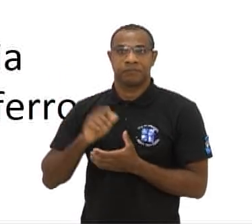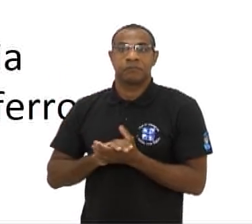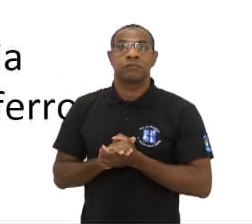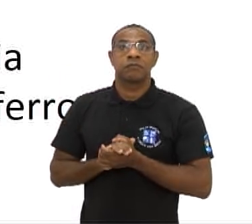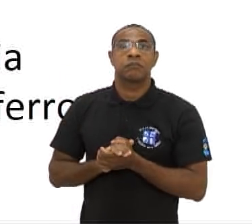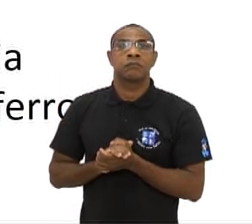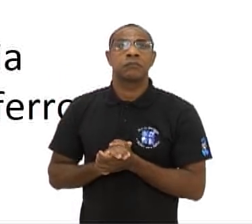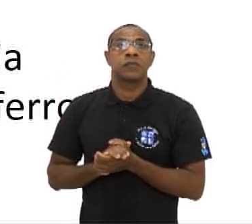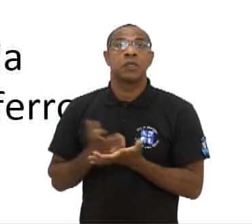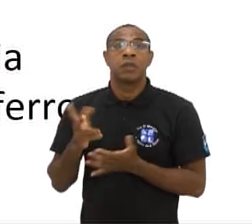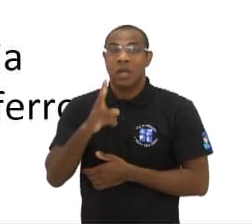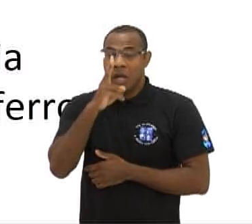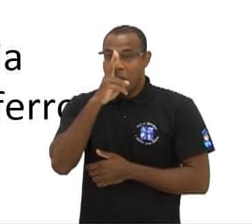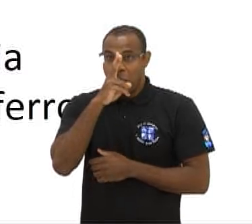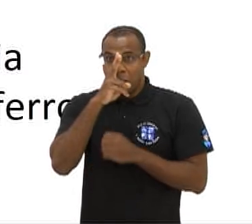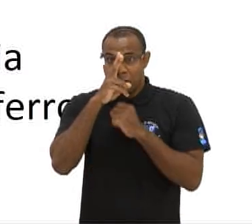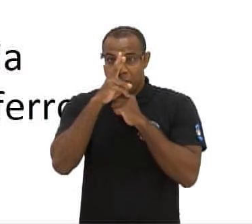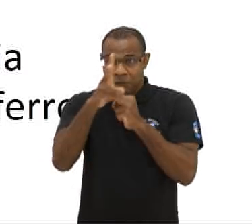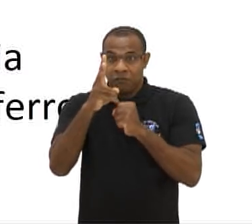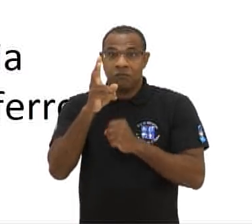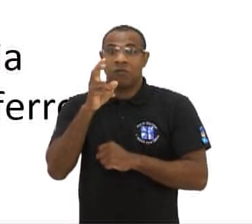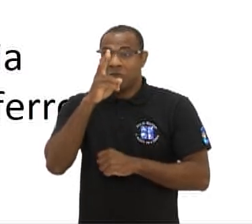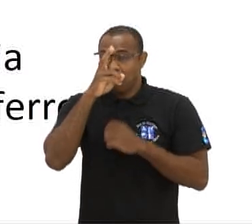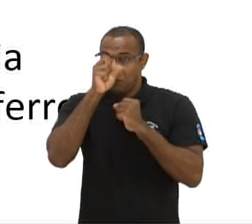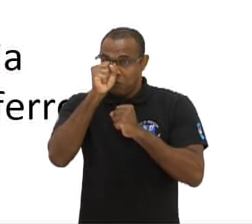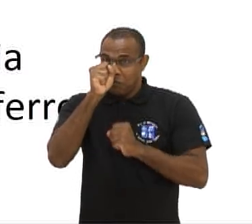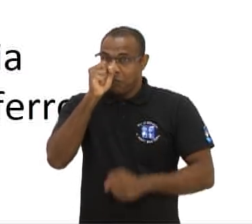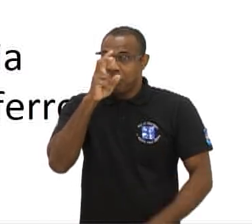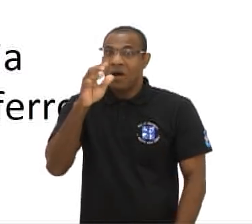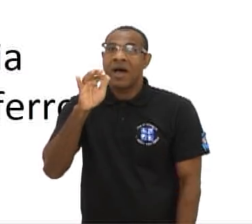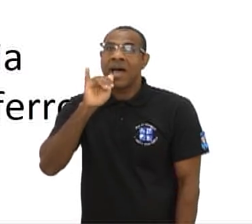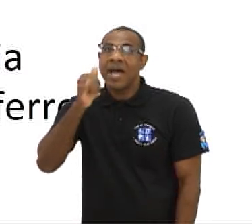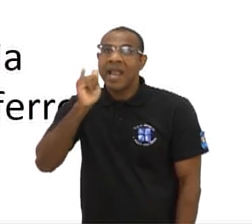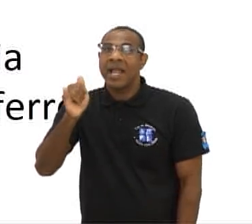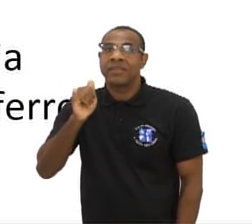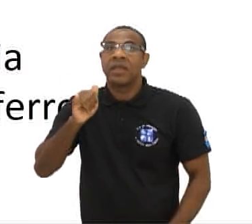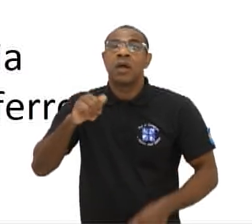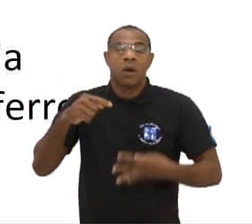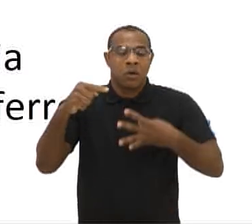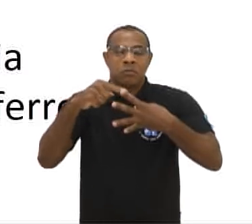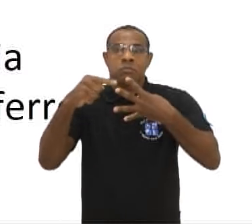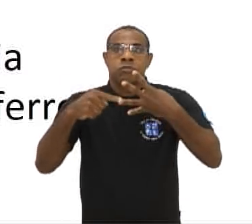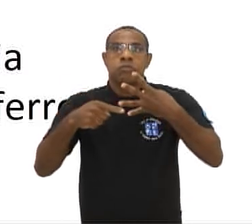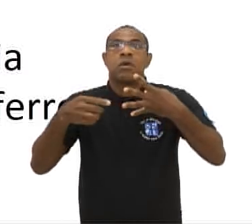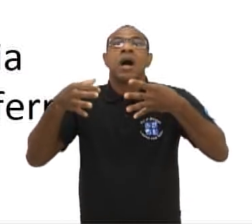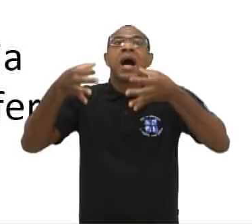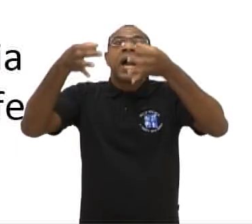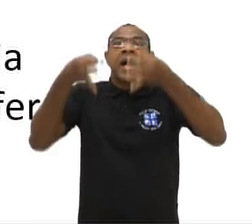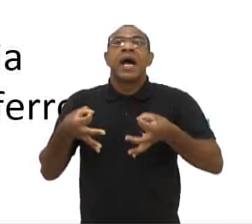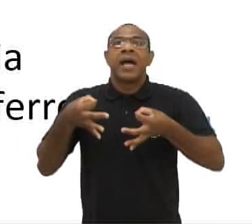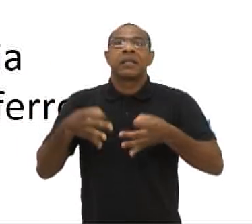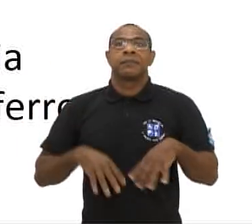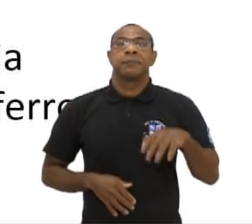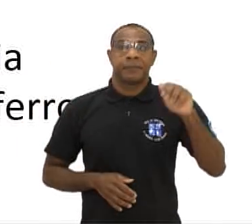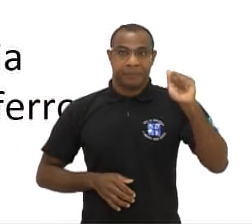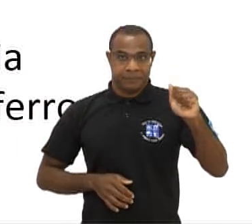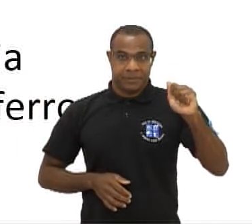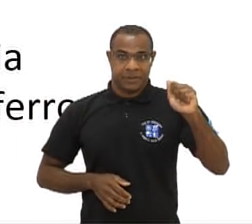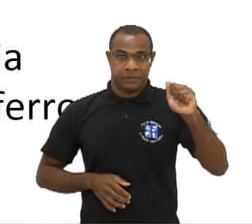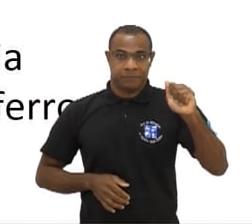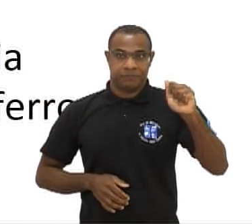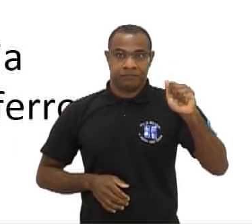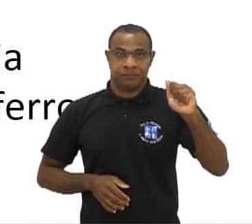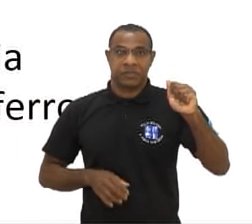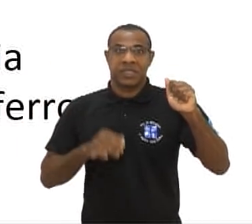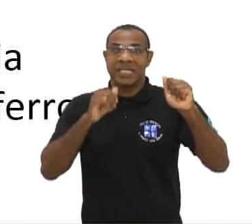Sobre resistência elétrica, assinale a afirmativa correta. Letra A. A